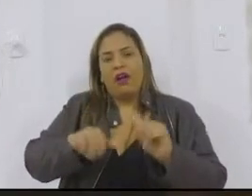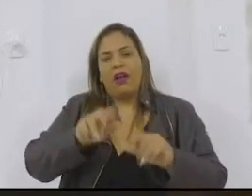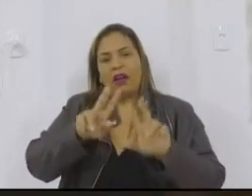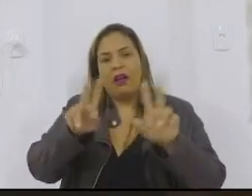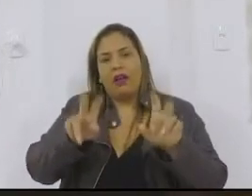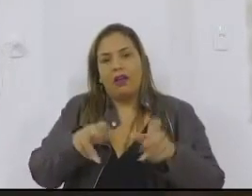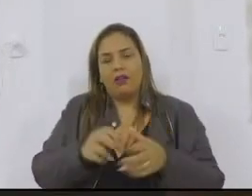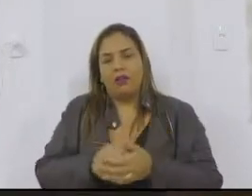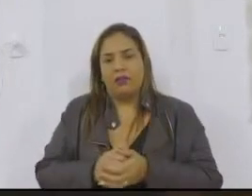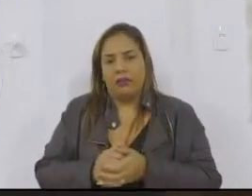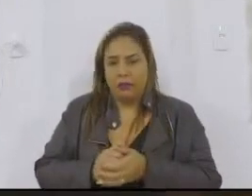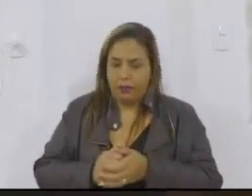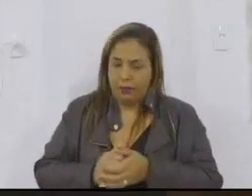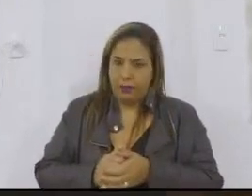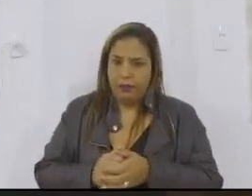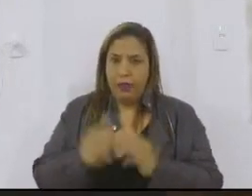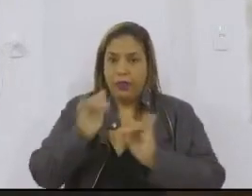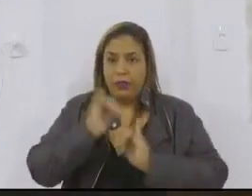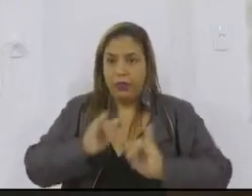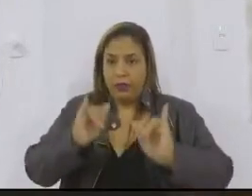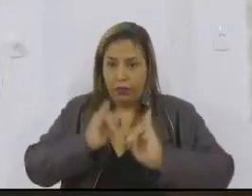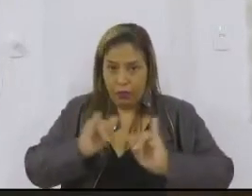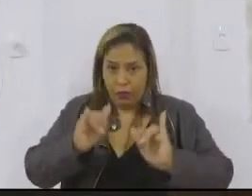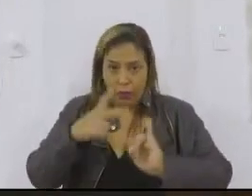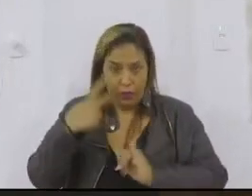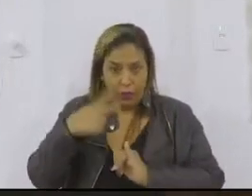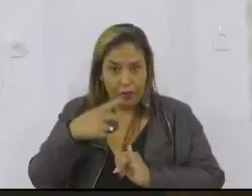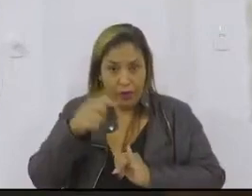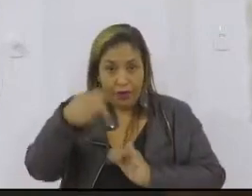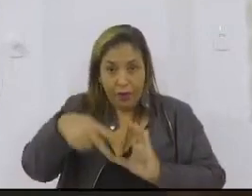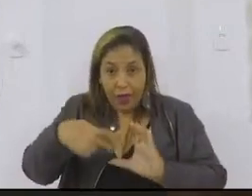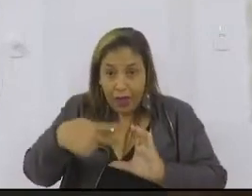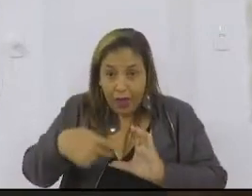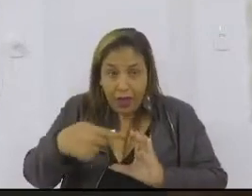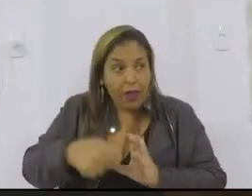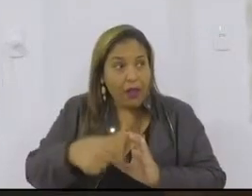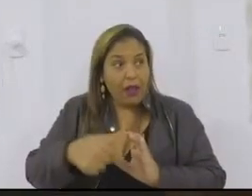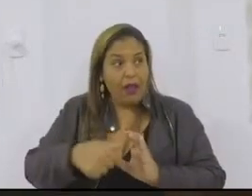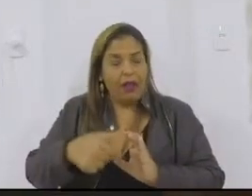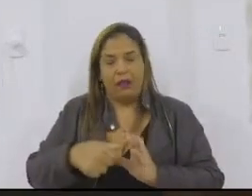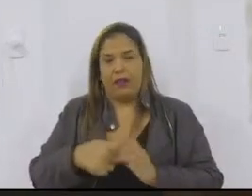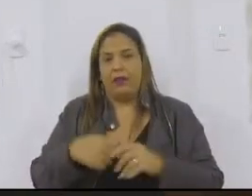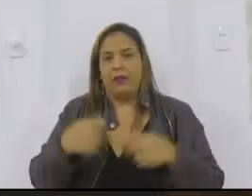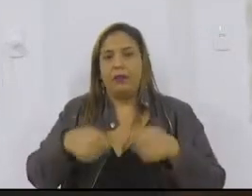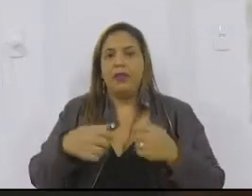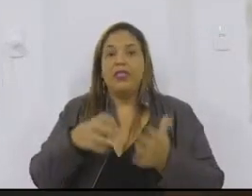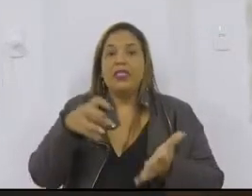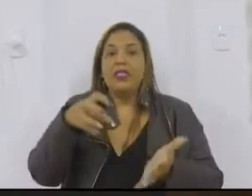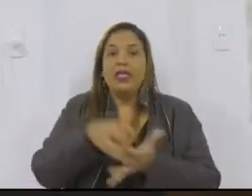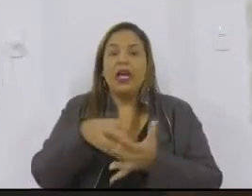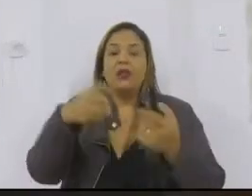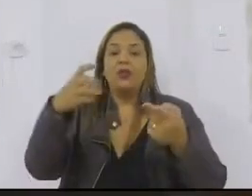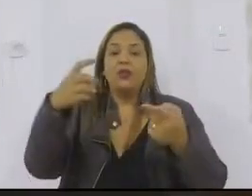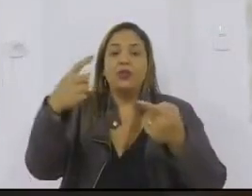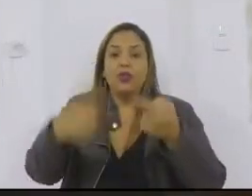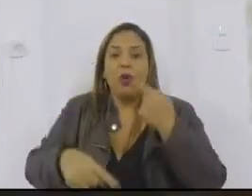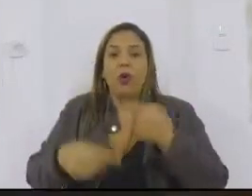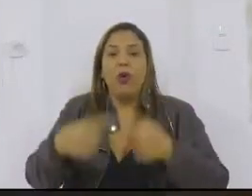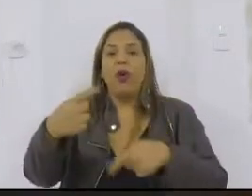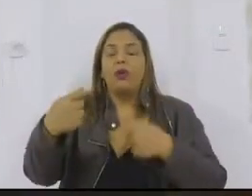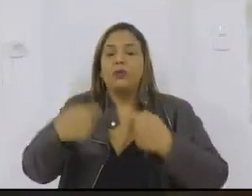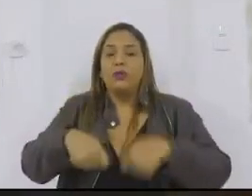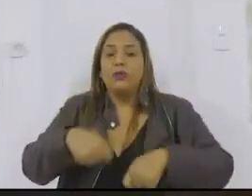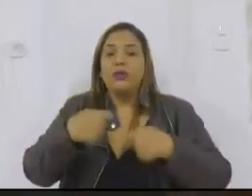Nesse interim, venho informar meus pares que aqui é uma casa de leis, no entanto, o centro da discussão deve ser debatido com a propriedade